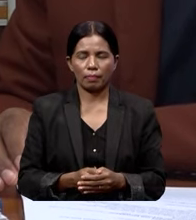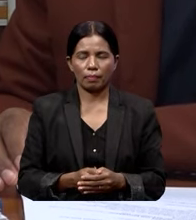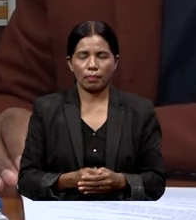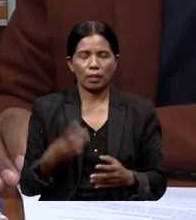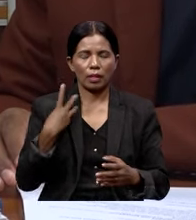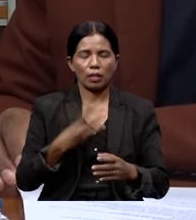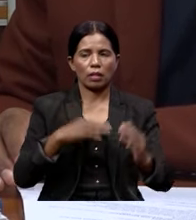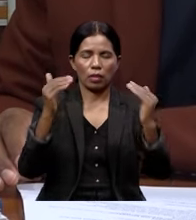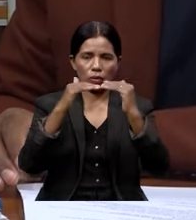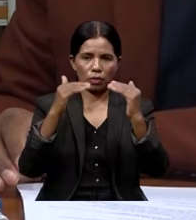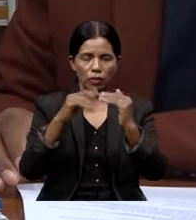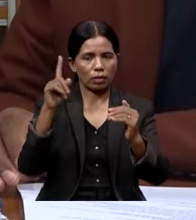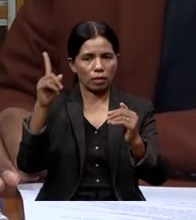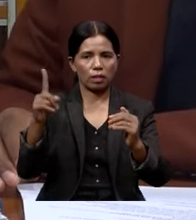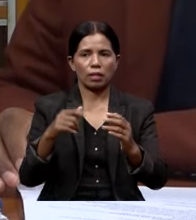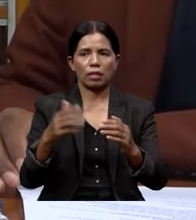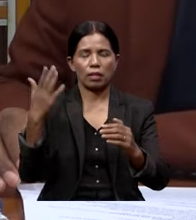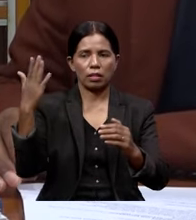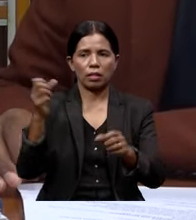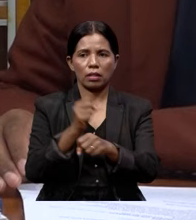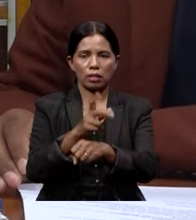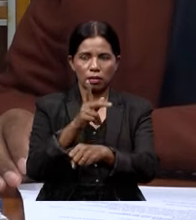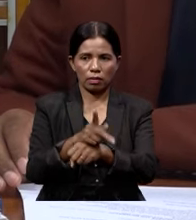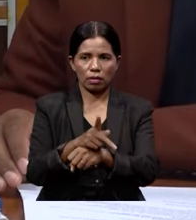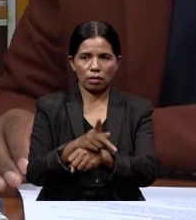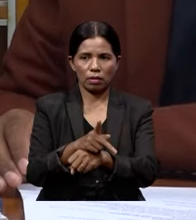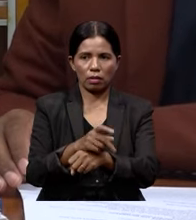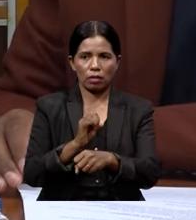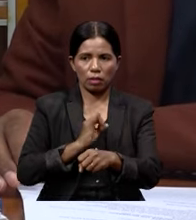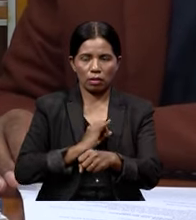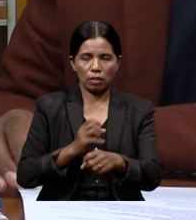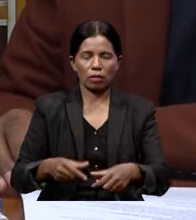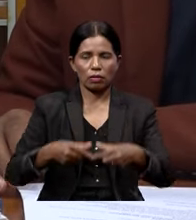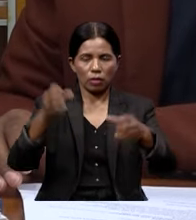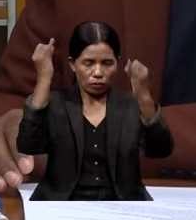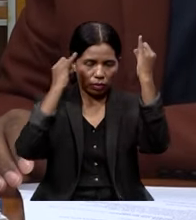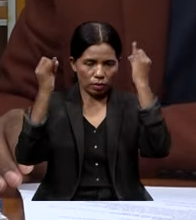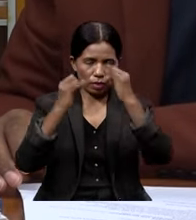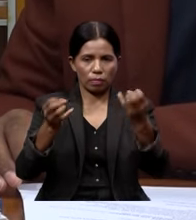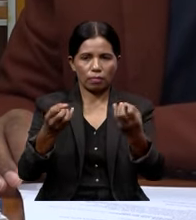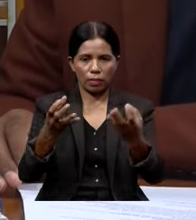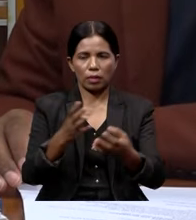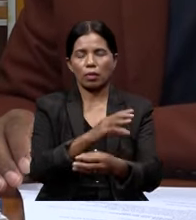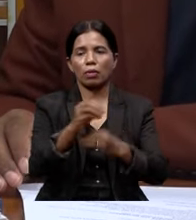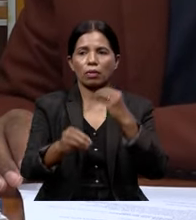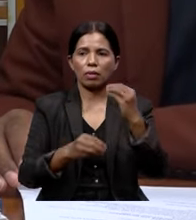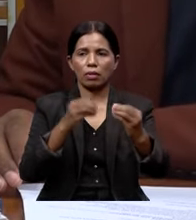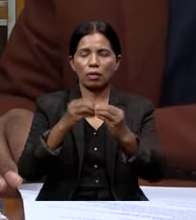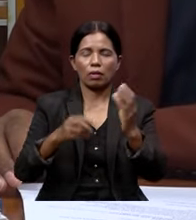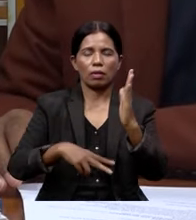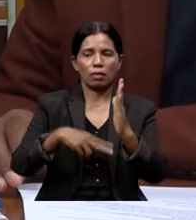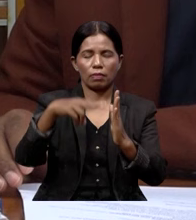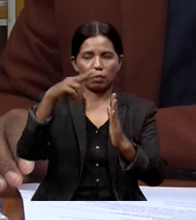itnia suru motu ida iha sevo peka la sala almos fo informasan li tua kata valor